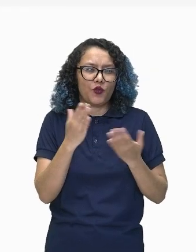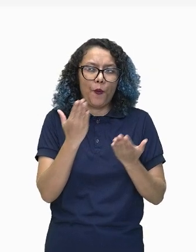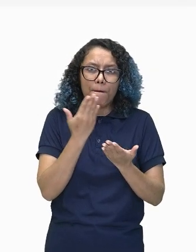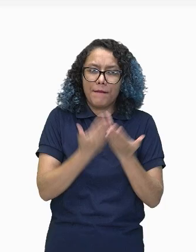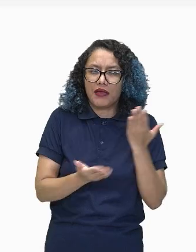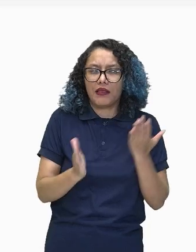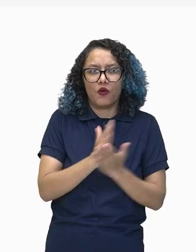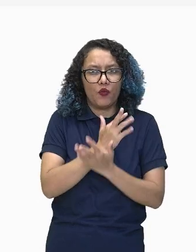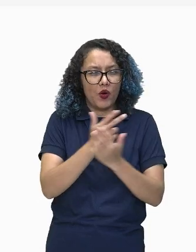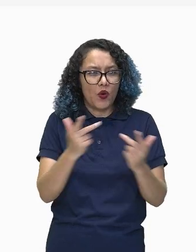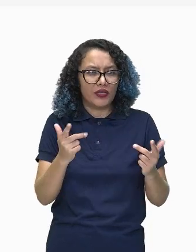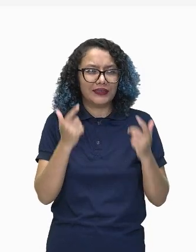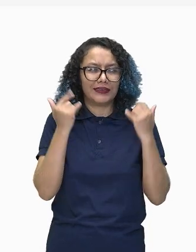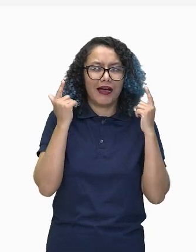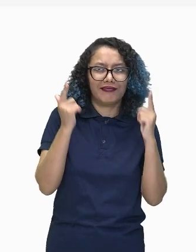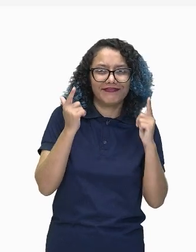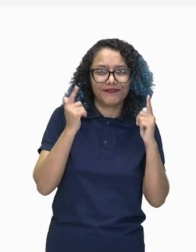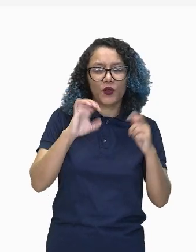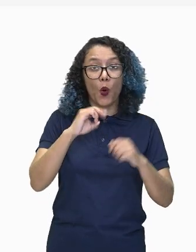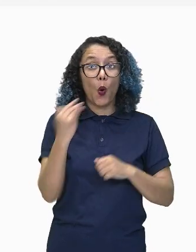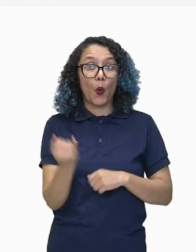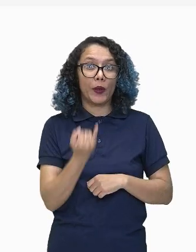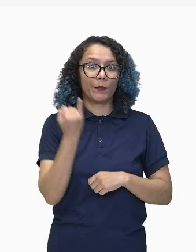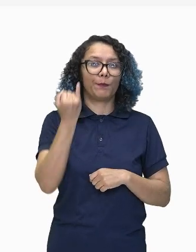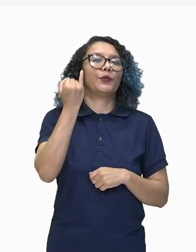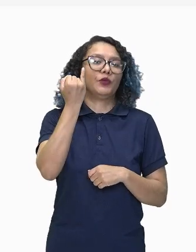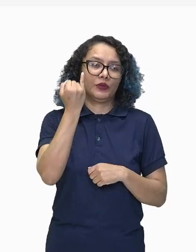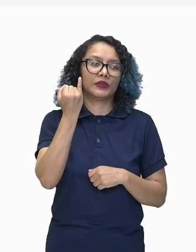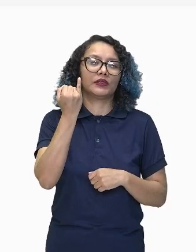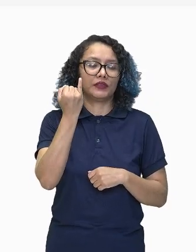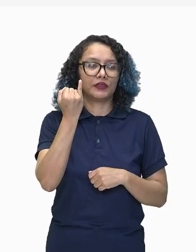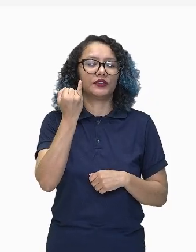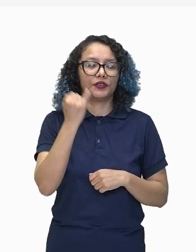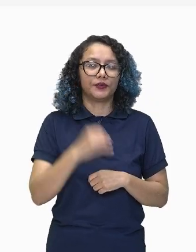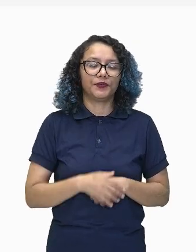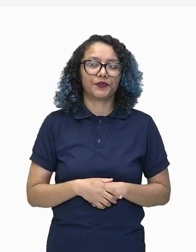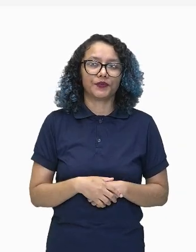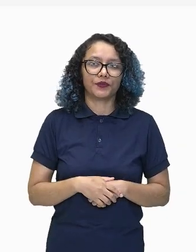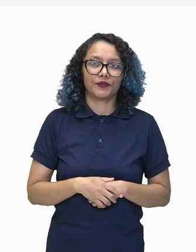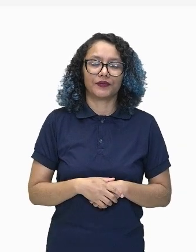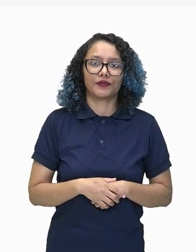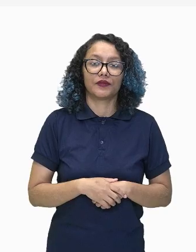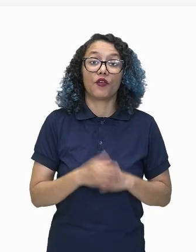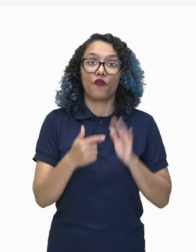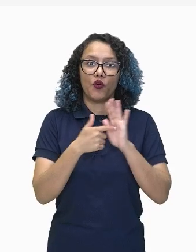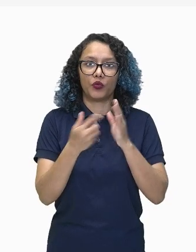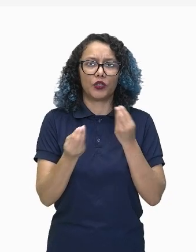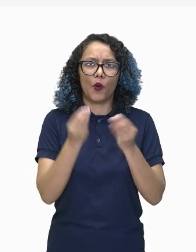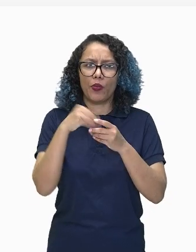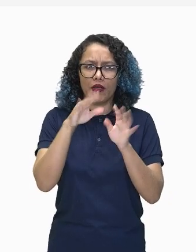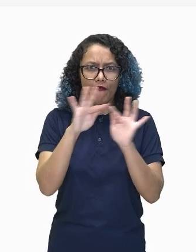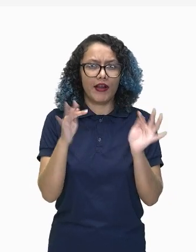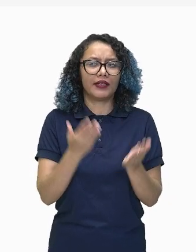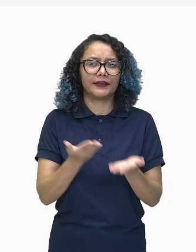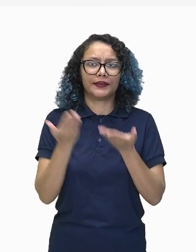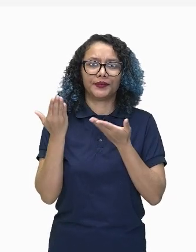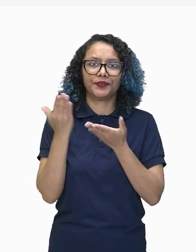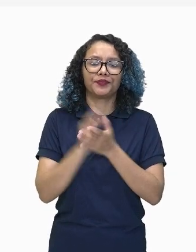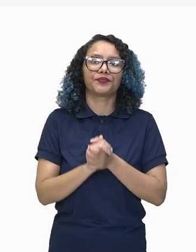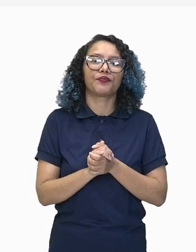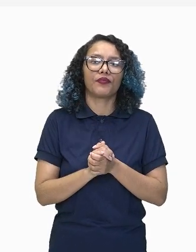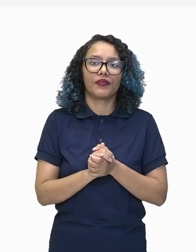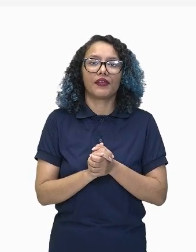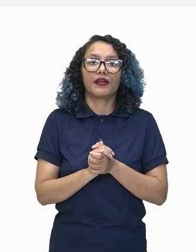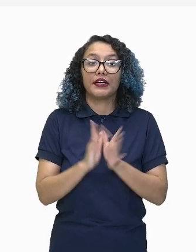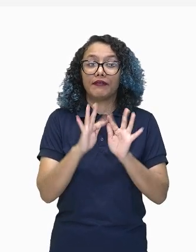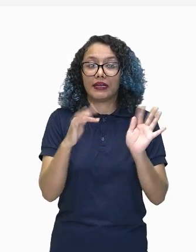ou importante. Né? O medo de estar perdendo algo divertido ou importante. Então, vamos ver como se aplica numa frase o uso desse